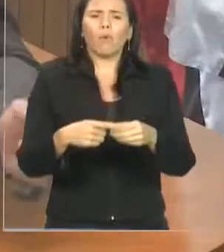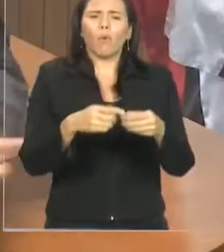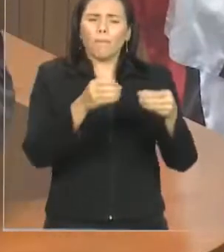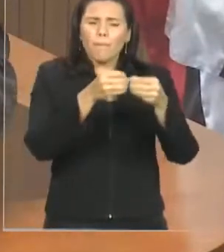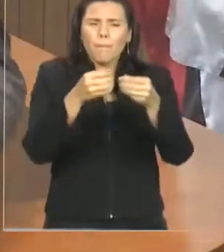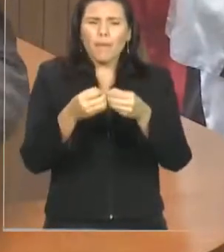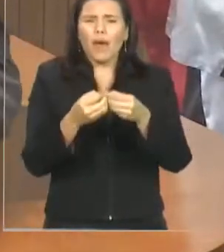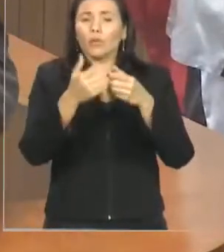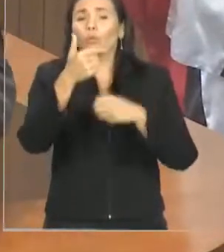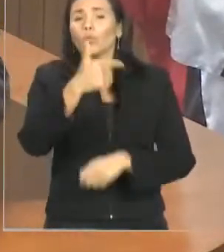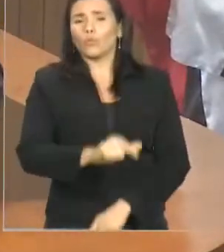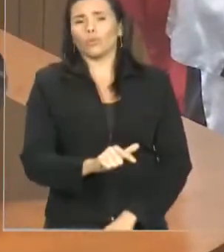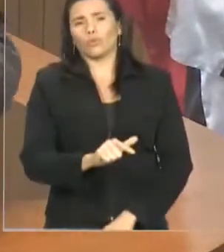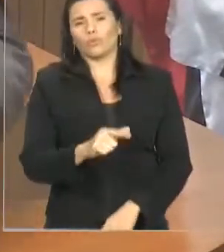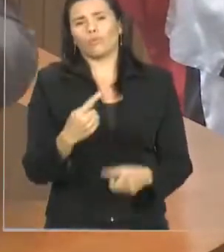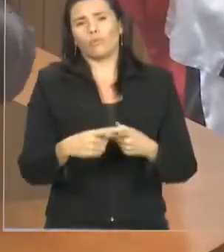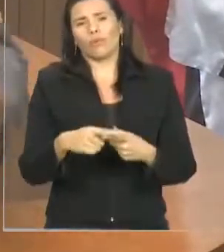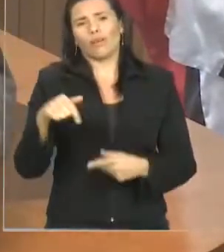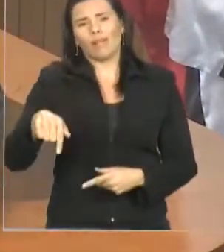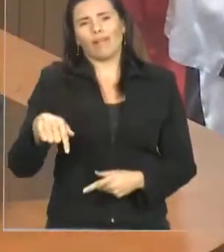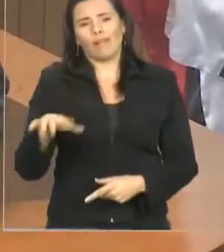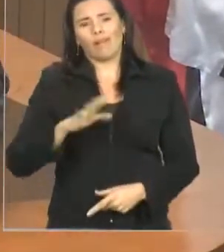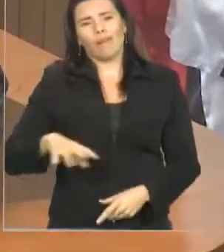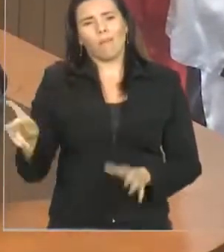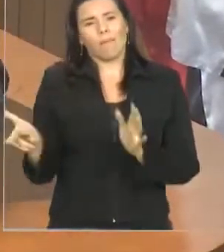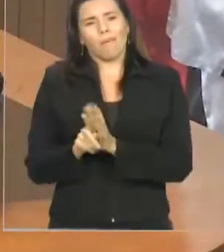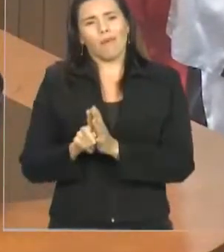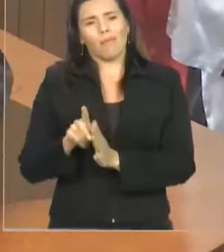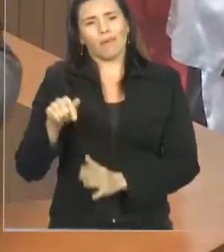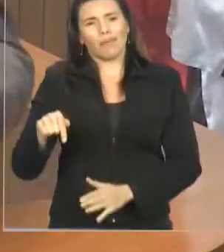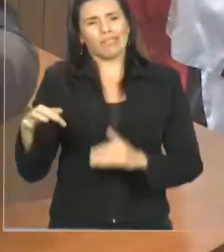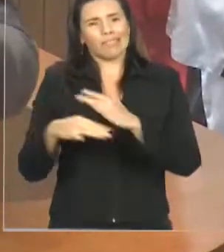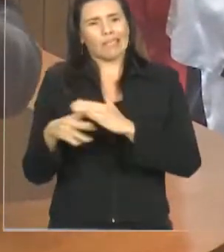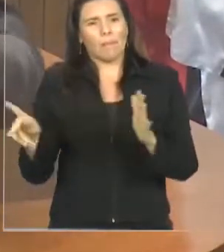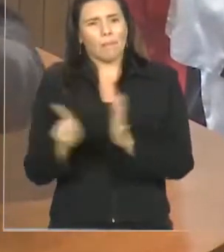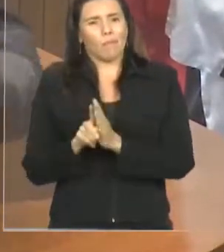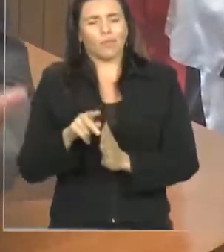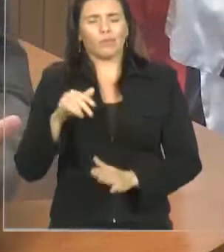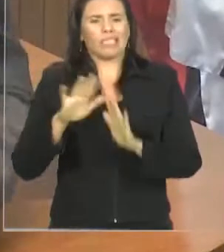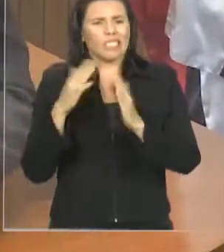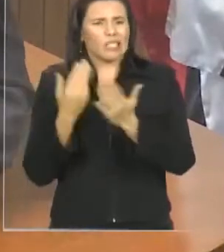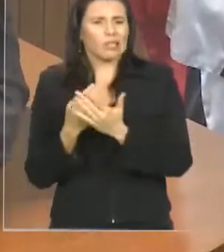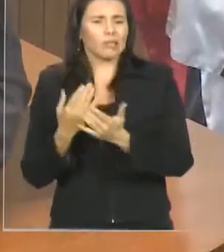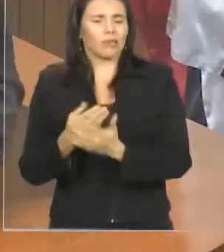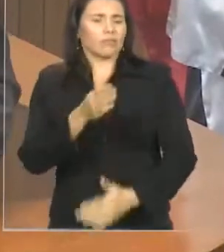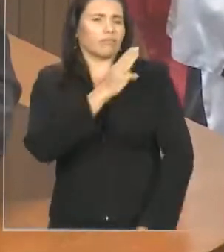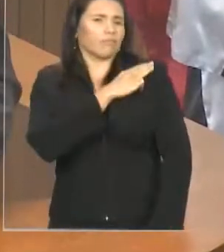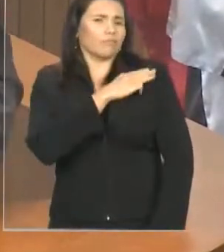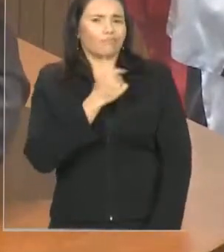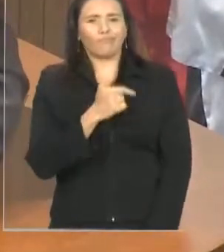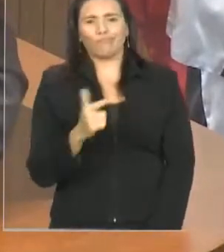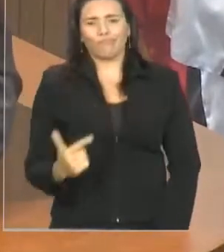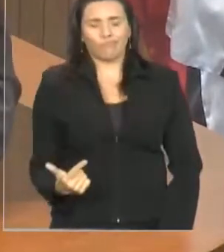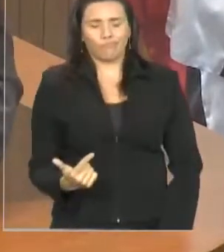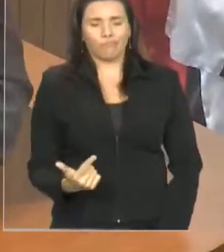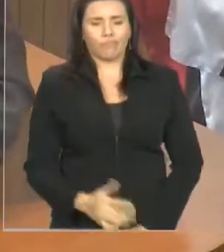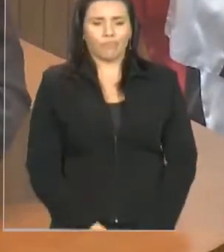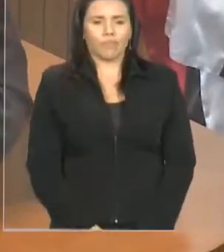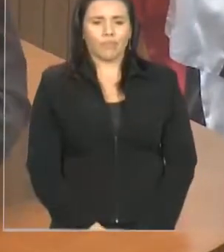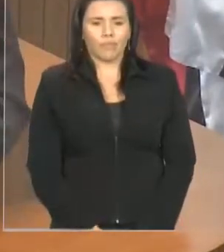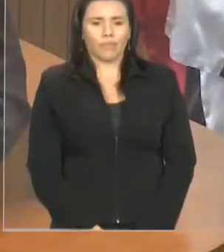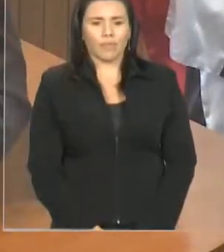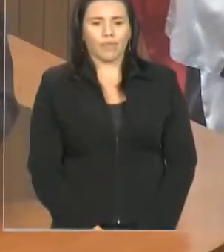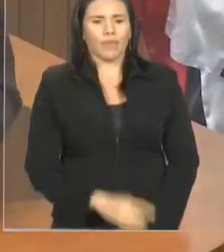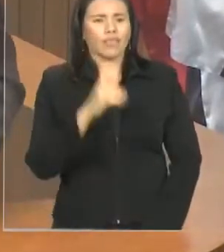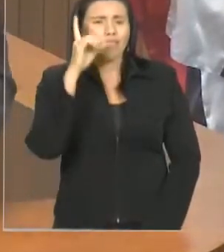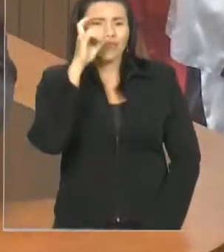dificulta, claro, o aprendizado, dificulta a ida desse estudante, que já vive numa situação precária, de dar continuidade